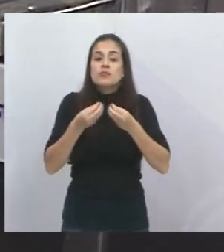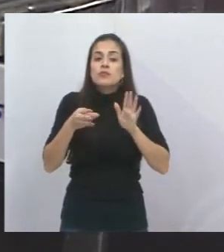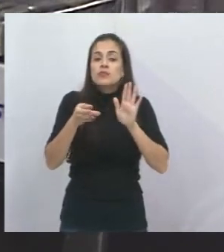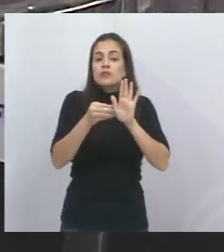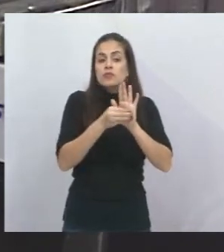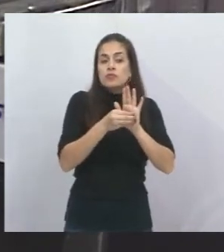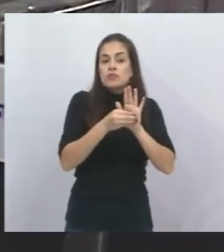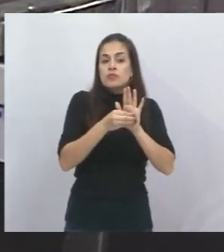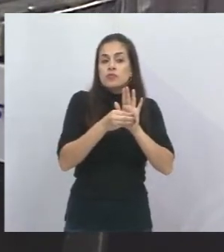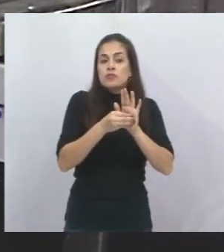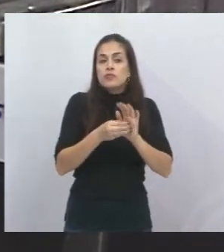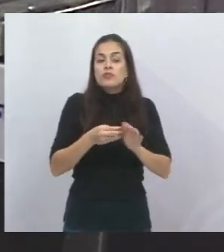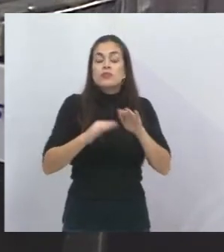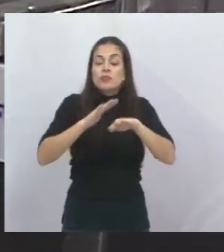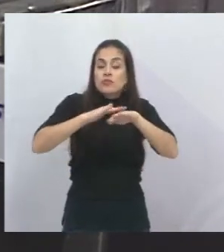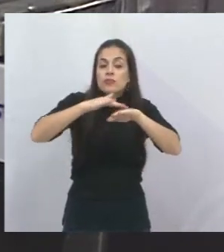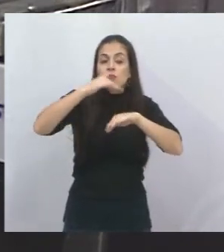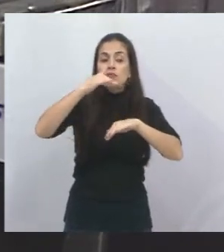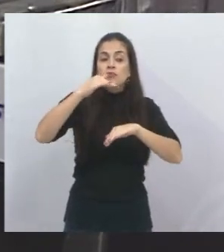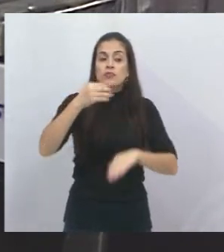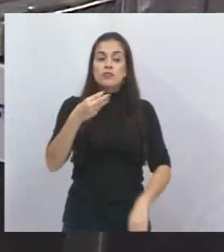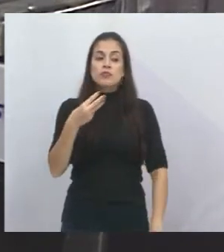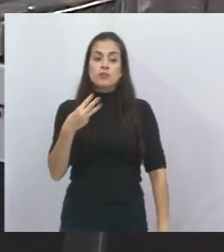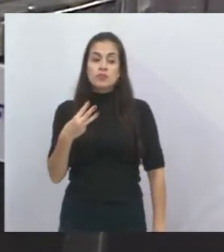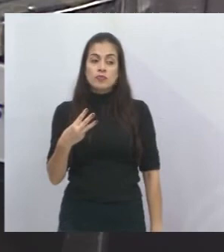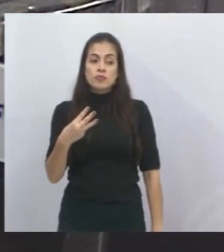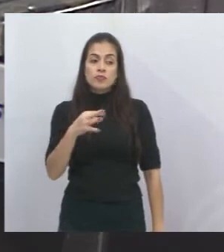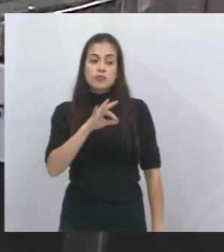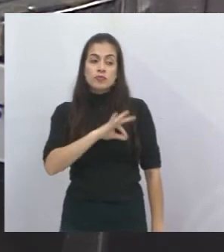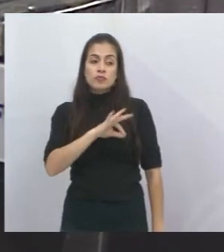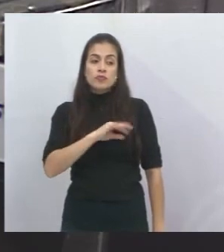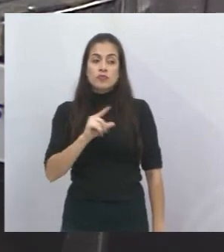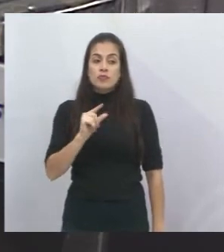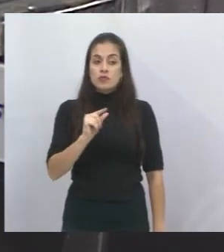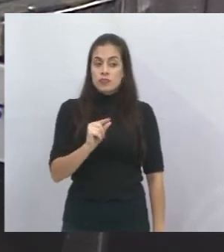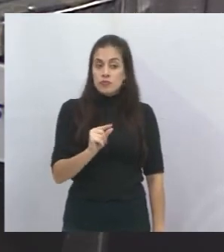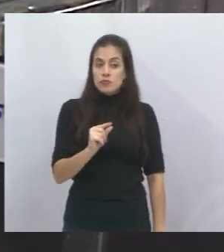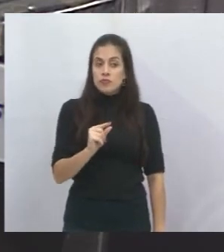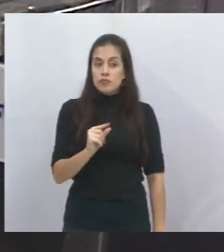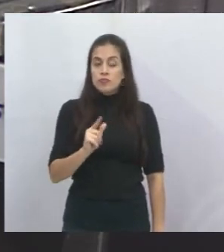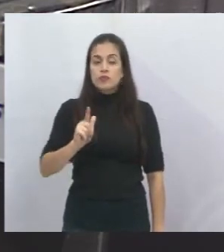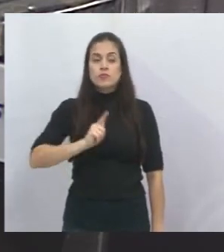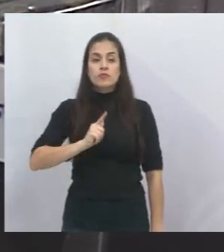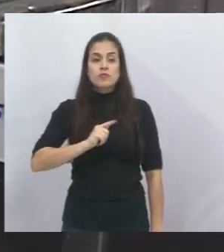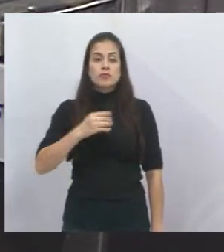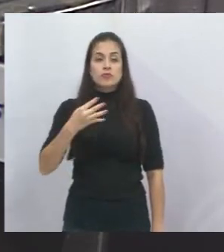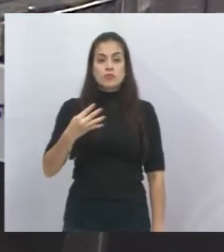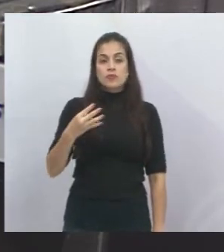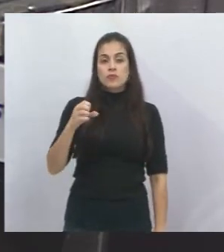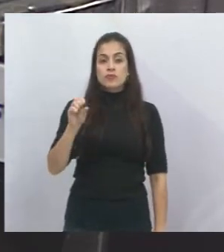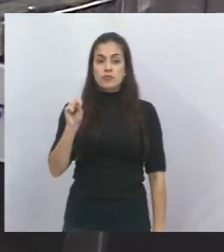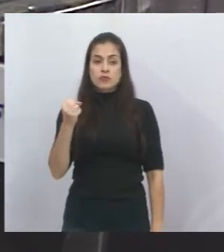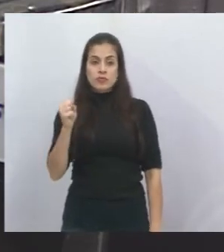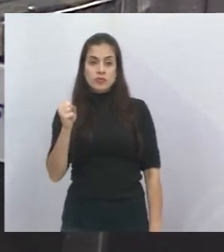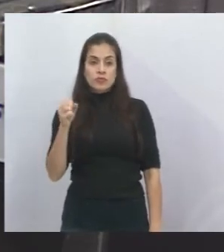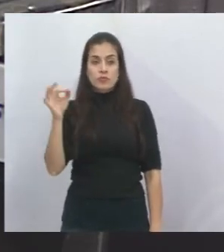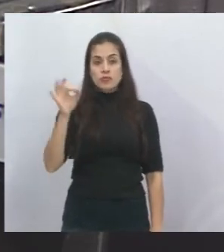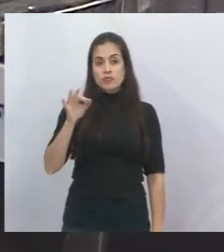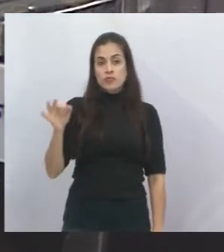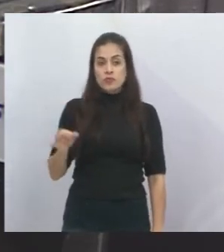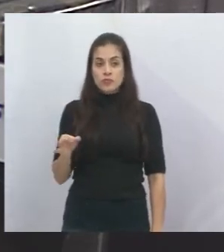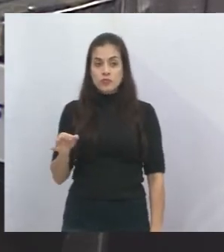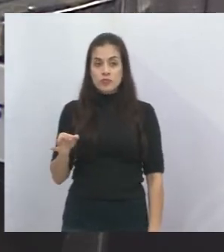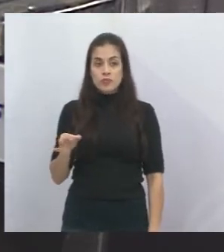3 salários mínimos. Então, nós temos 48% que está na faixa dos 3 ao 4º salário